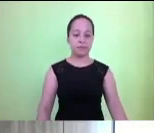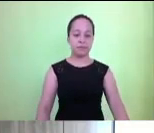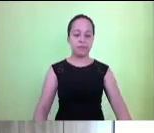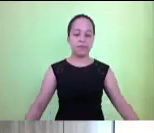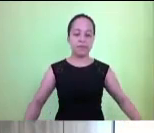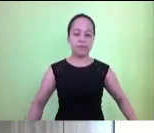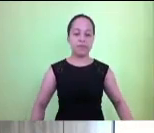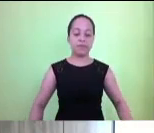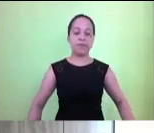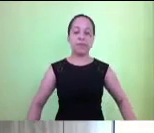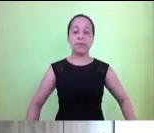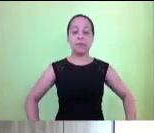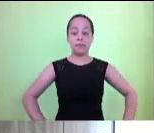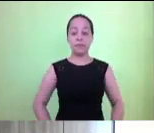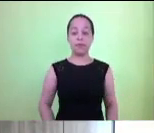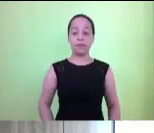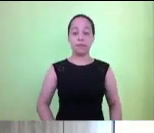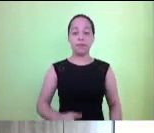Número da semente.